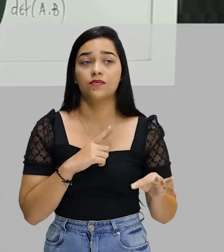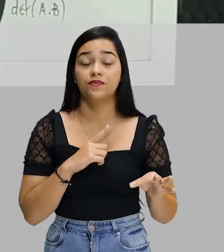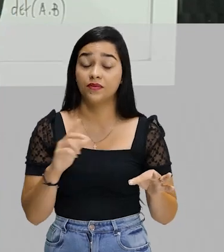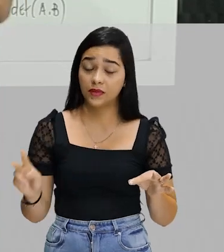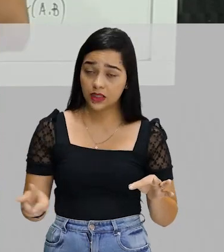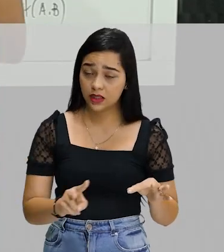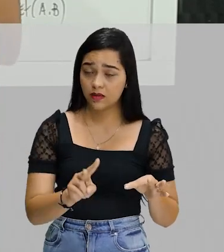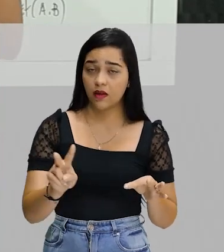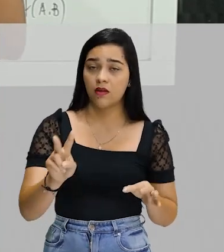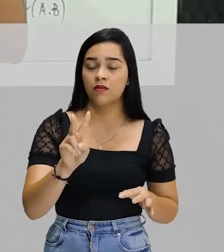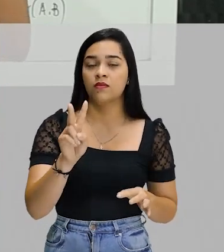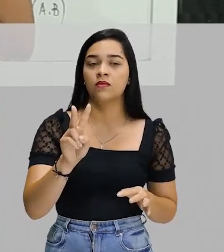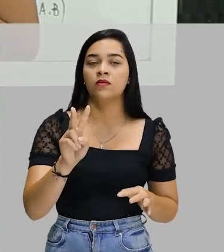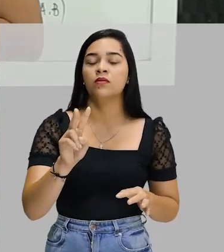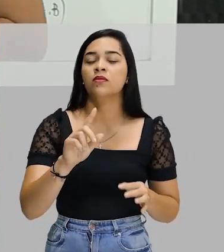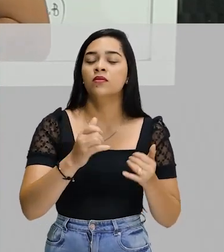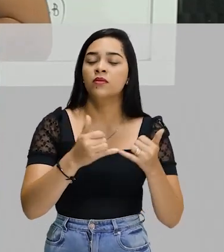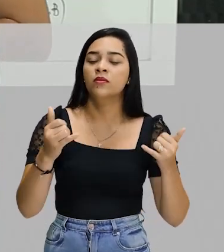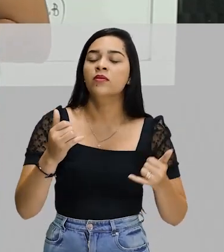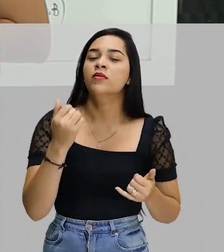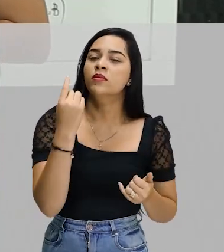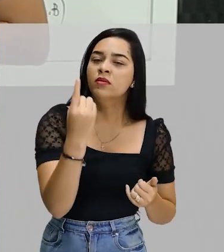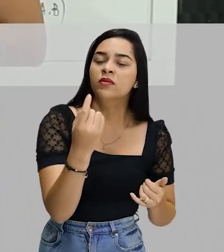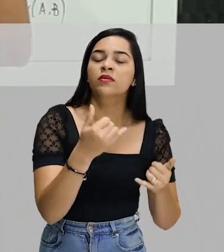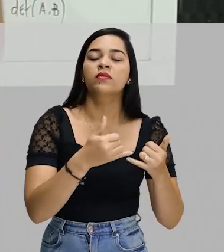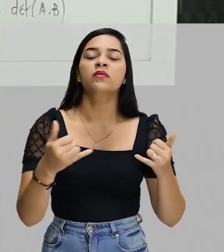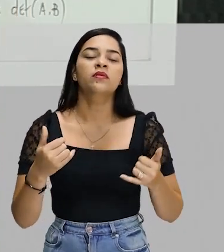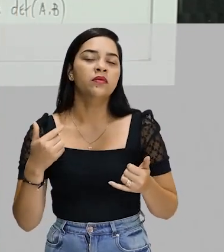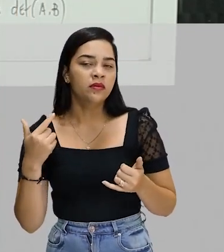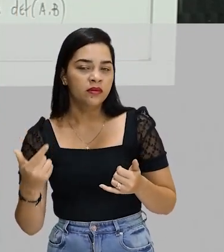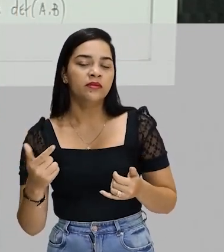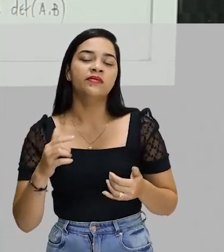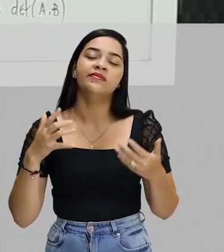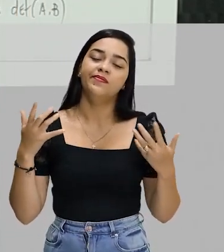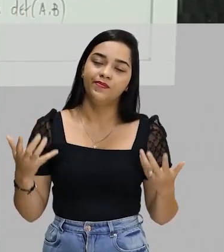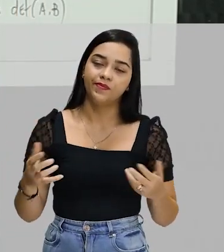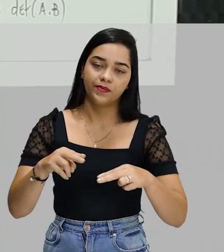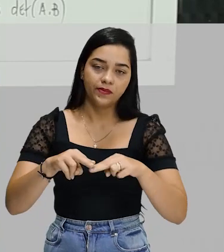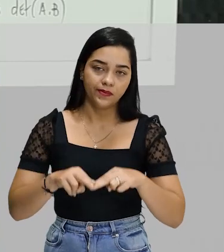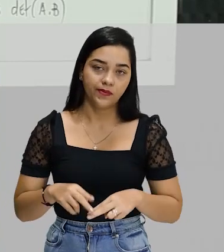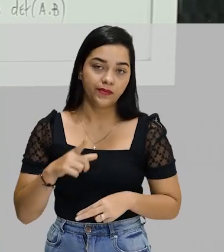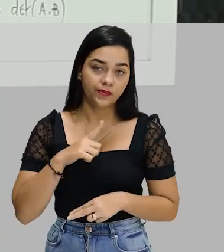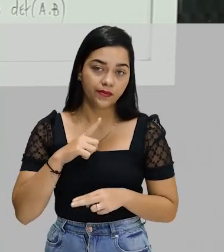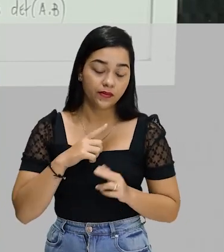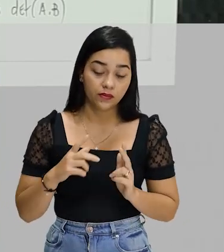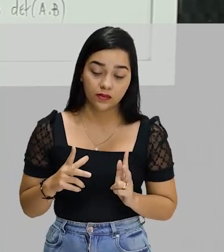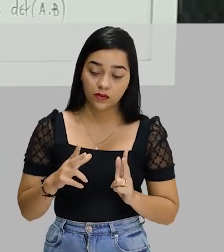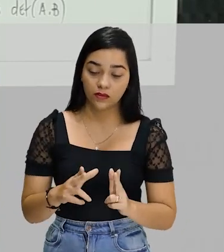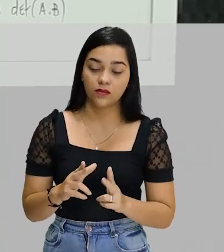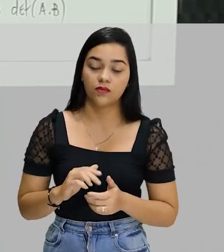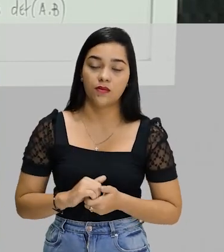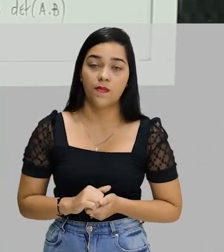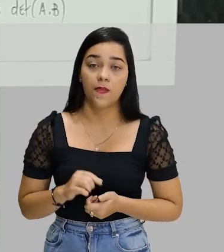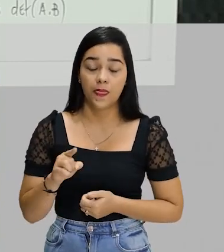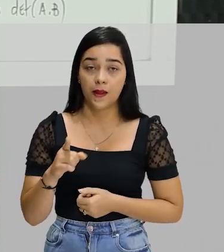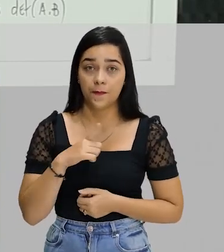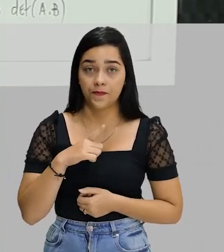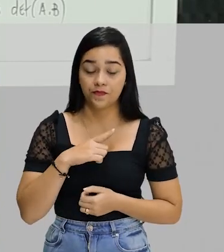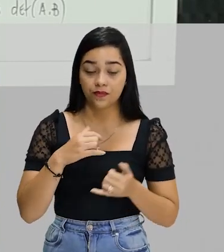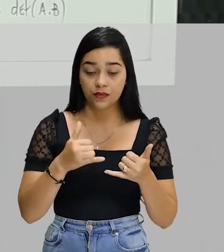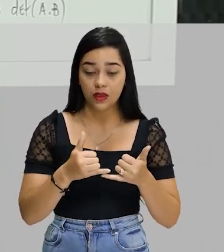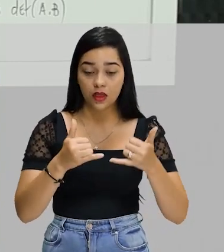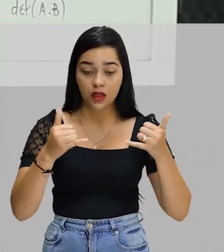esses valores da linha 1 com a linha 2. Tá? Então, nesse caso aqui, é a mesma justificativa. Você tem